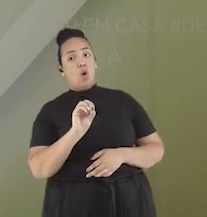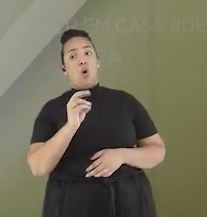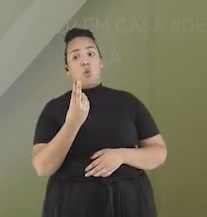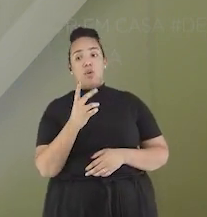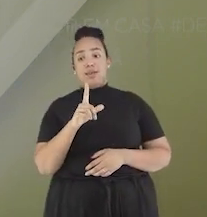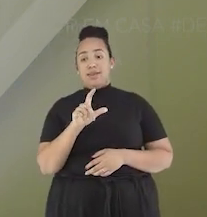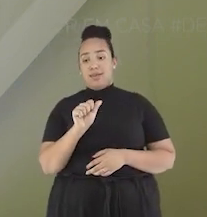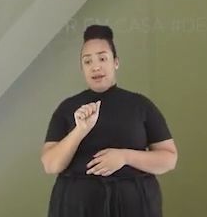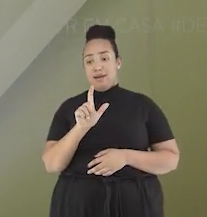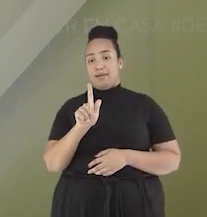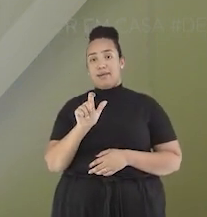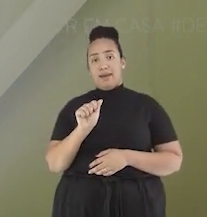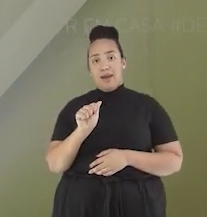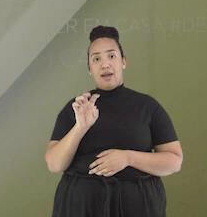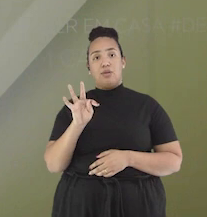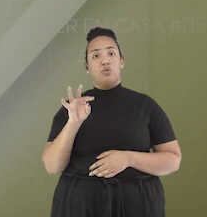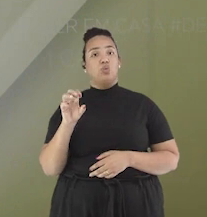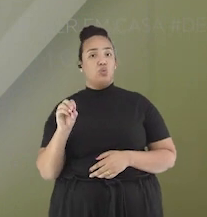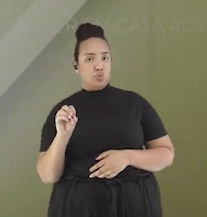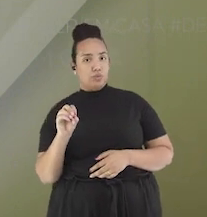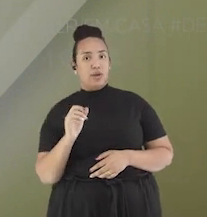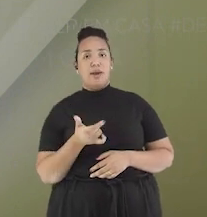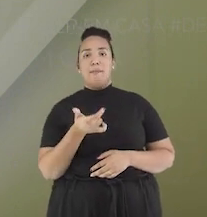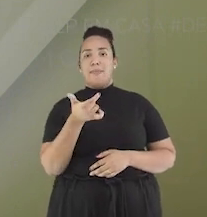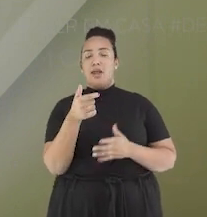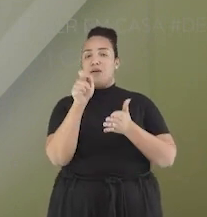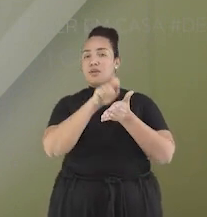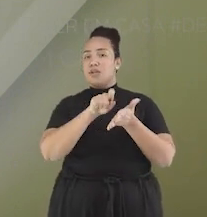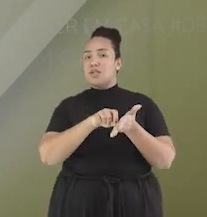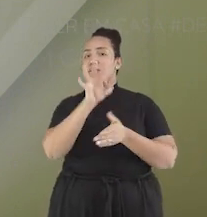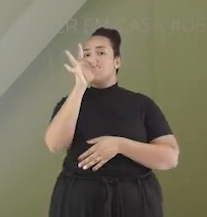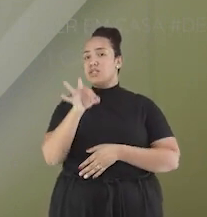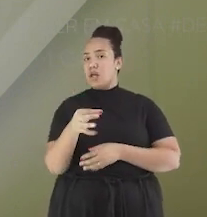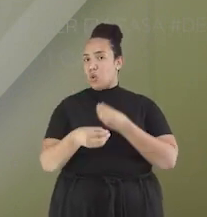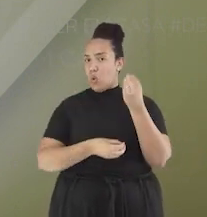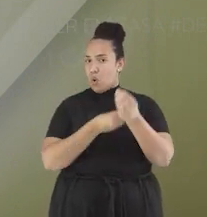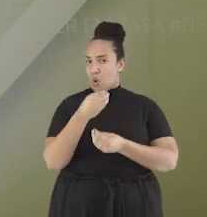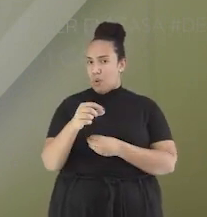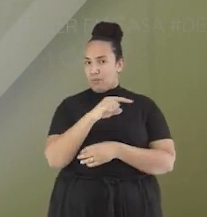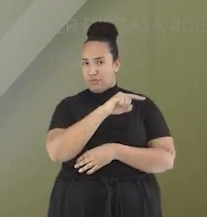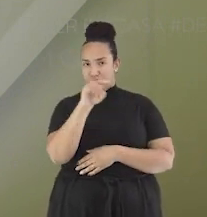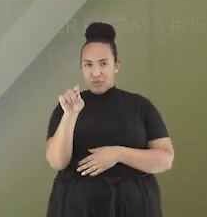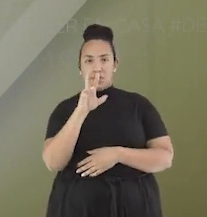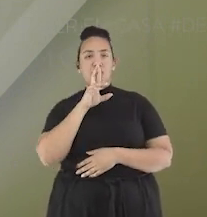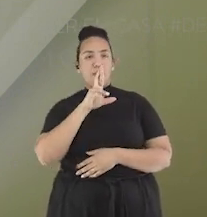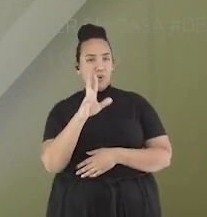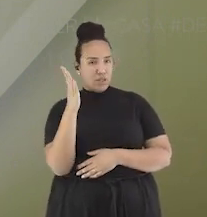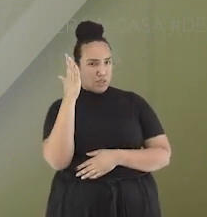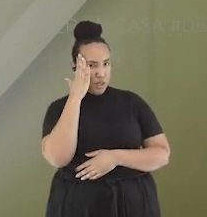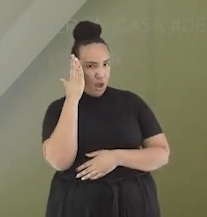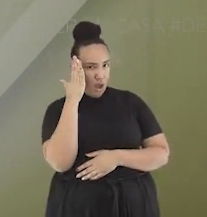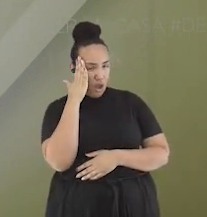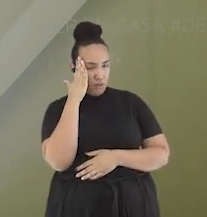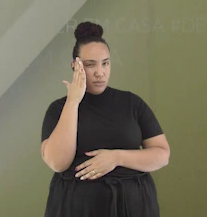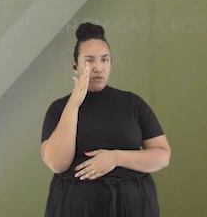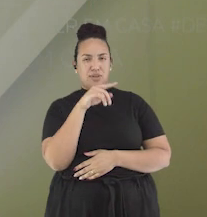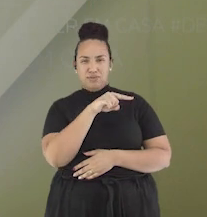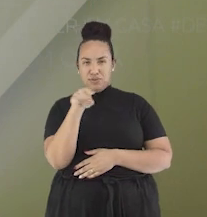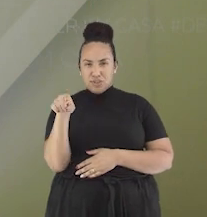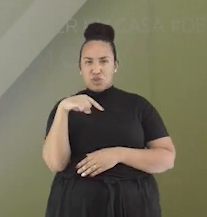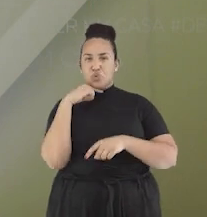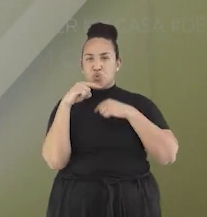ou largato. Qual é a forma correta que essa palavra é escrita? E aí, você sabe